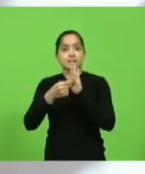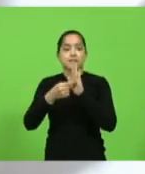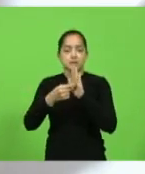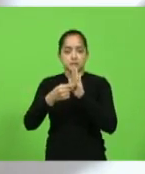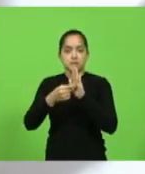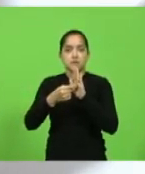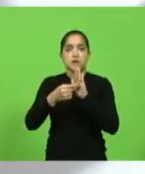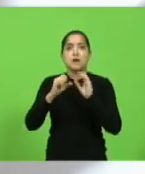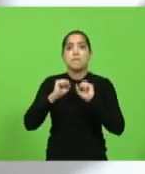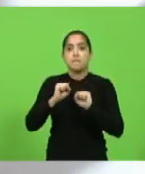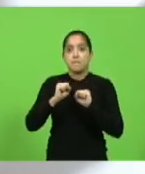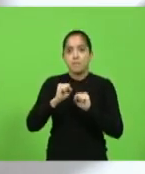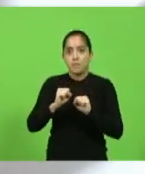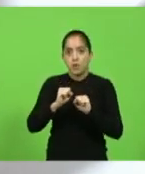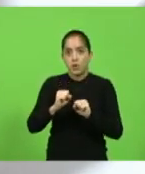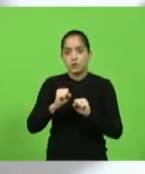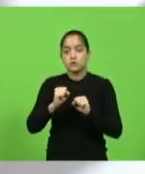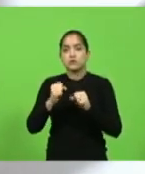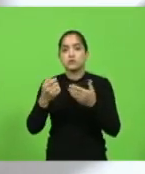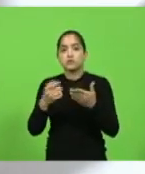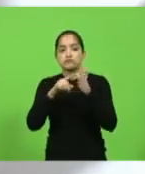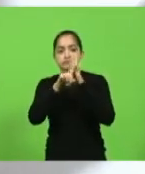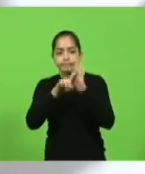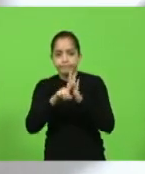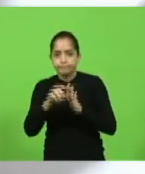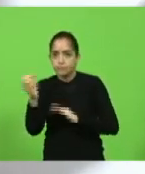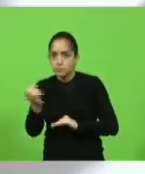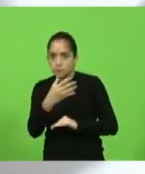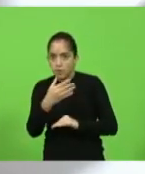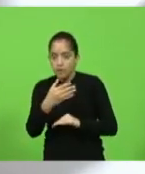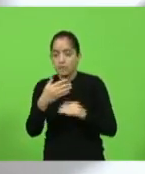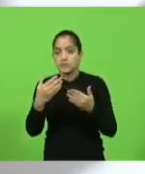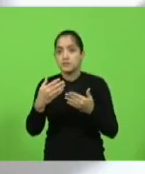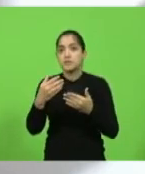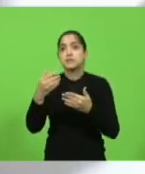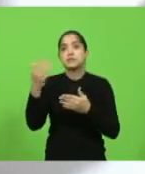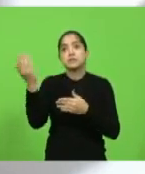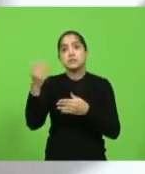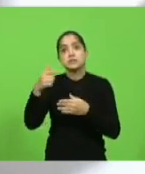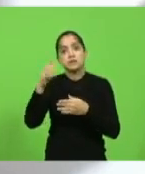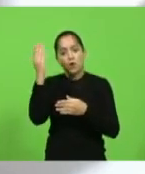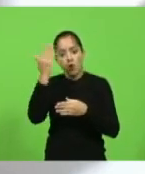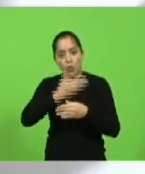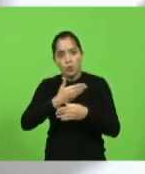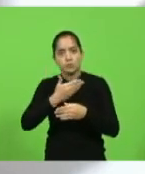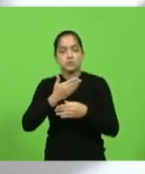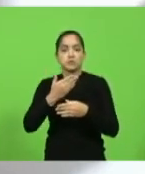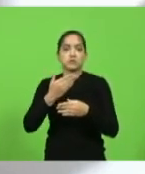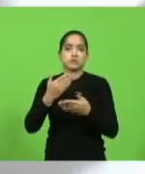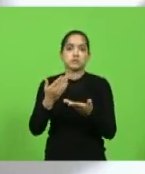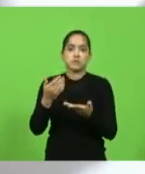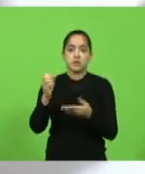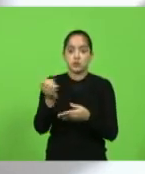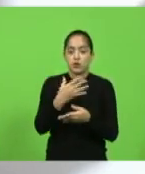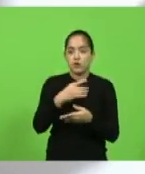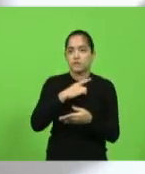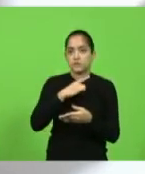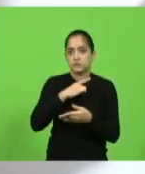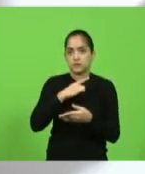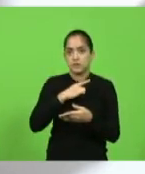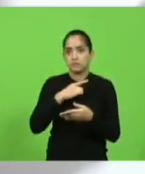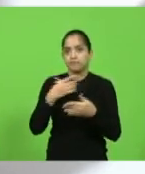policial poderá proceder a novas pesquisas, se outras provas tiver notícia. Portanto, não tem carga nenhuma